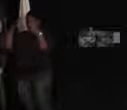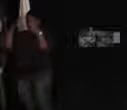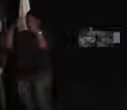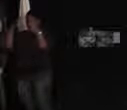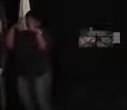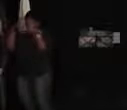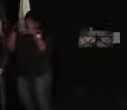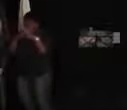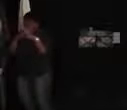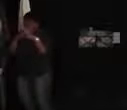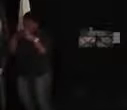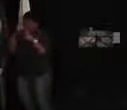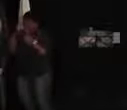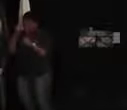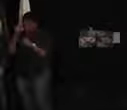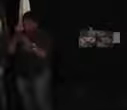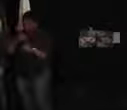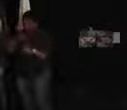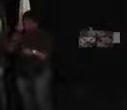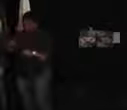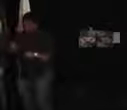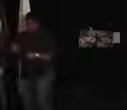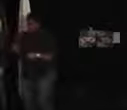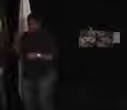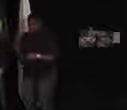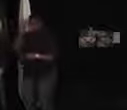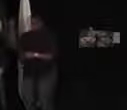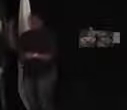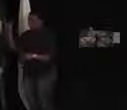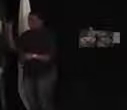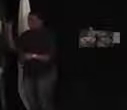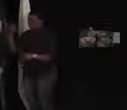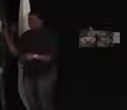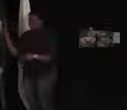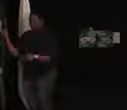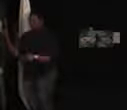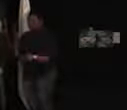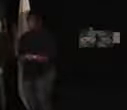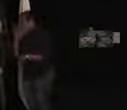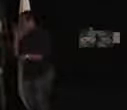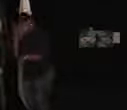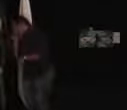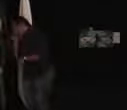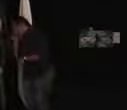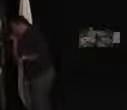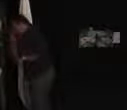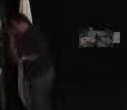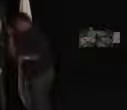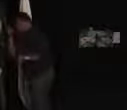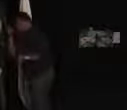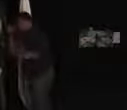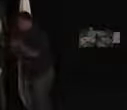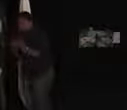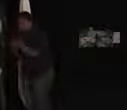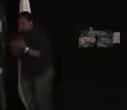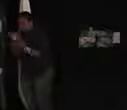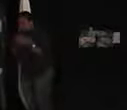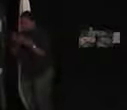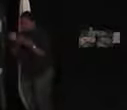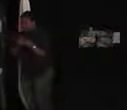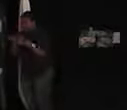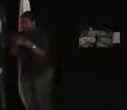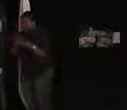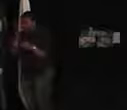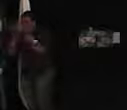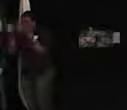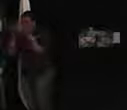que está o tempo todo funcionando e você quando dorme, ainda dorme dando aula, já dorme fazendo projetos, ainda